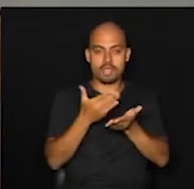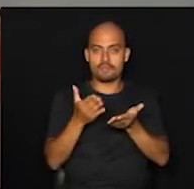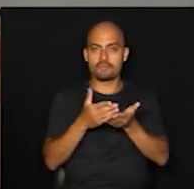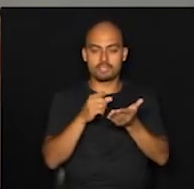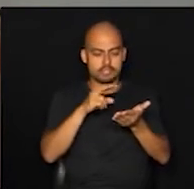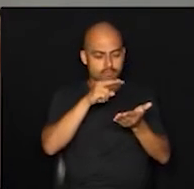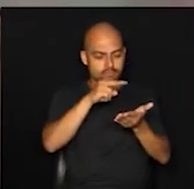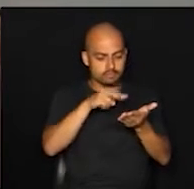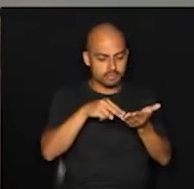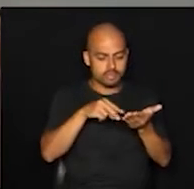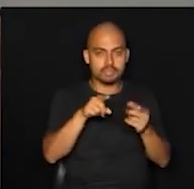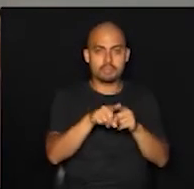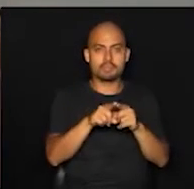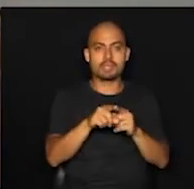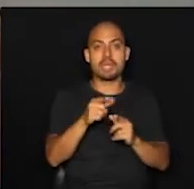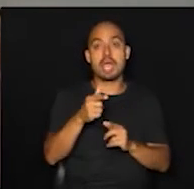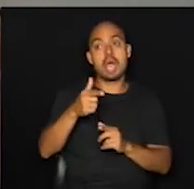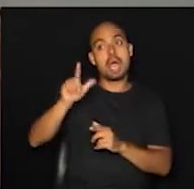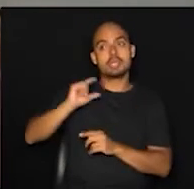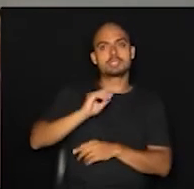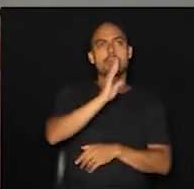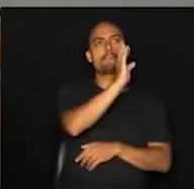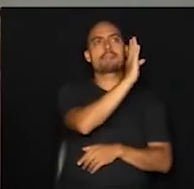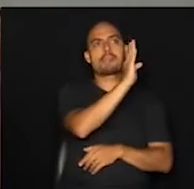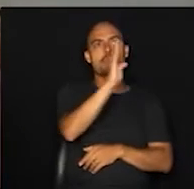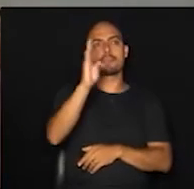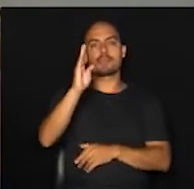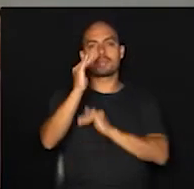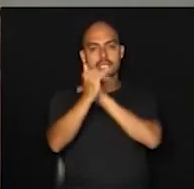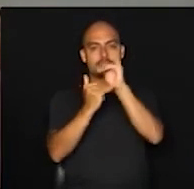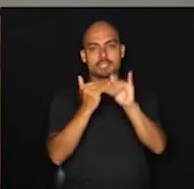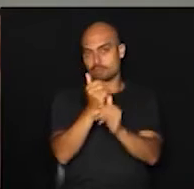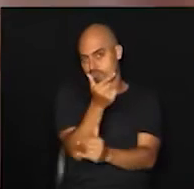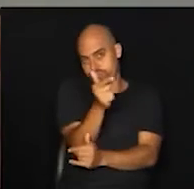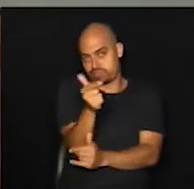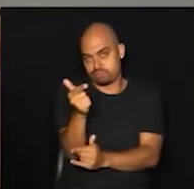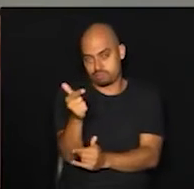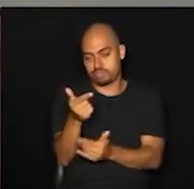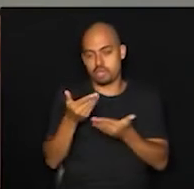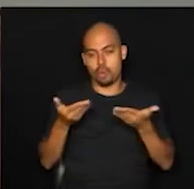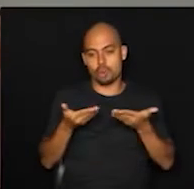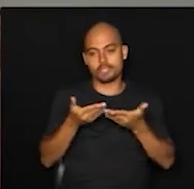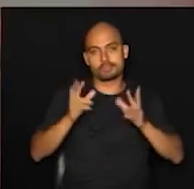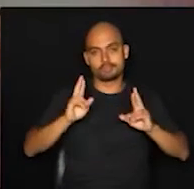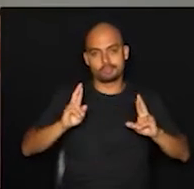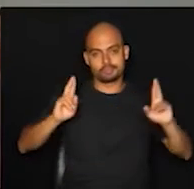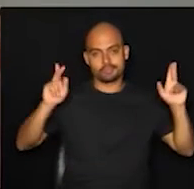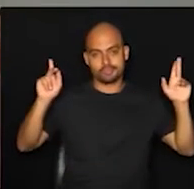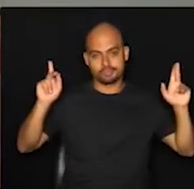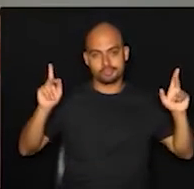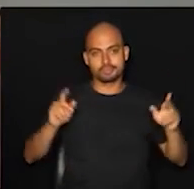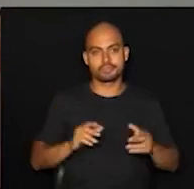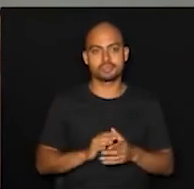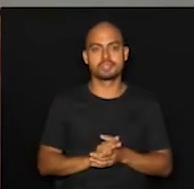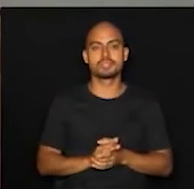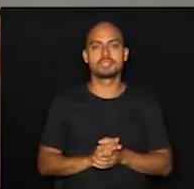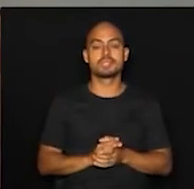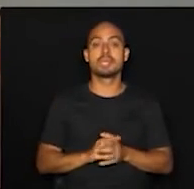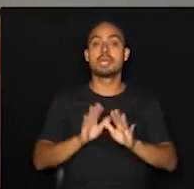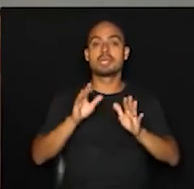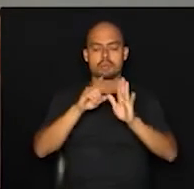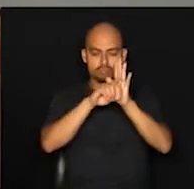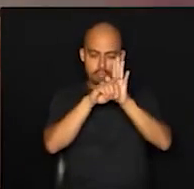tinha a Biblioteca Nacional Digital como você tem hoje. Isso é um tesouro. Isso faz as pesquisas